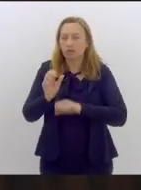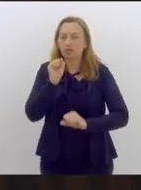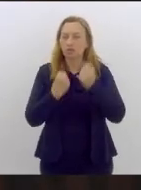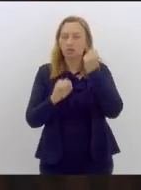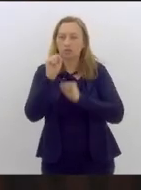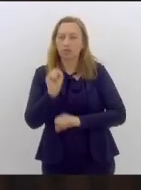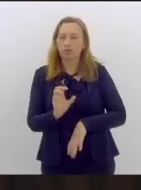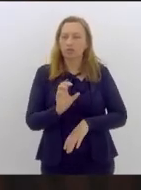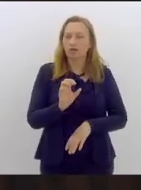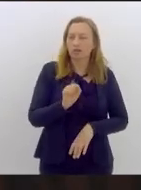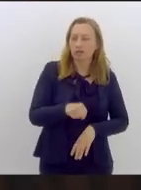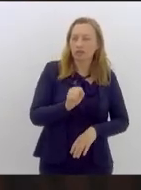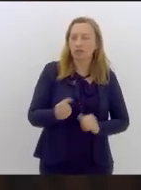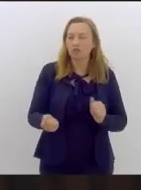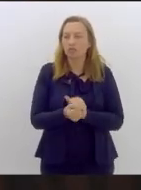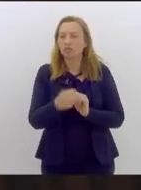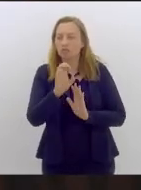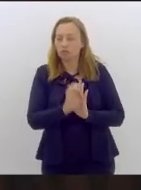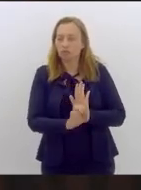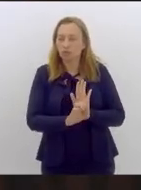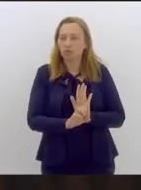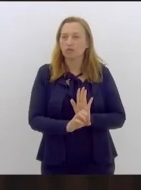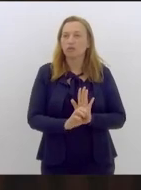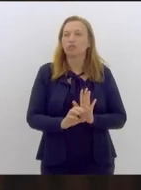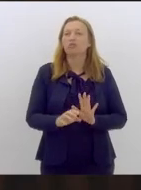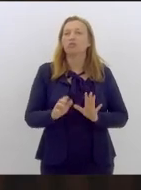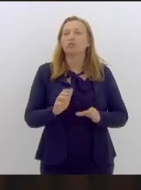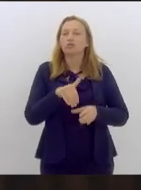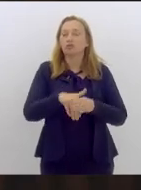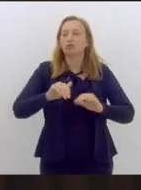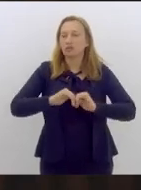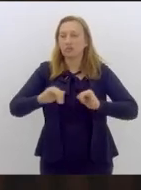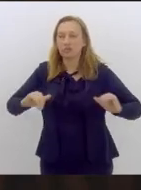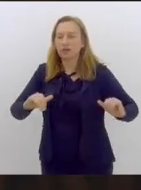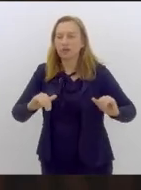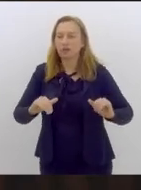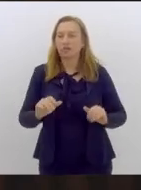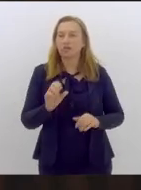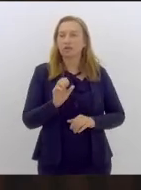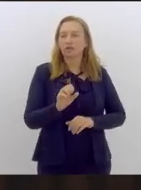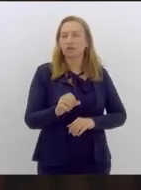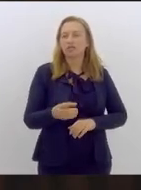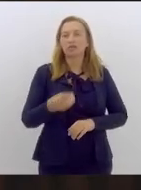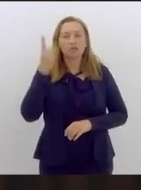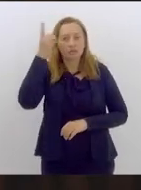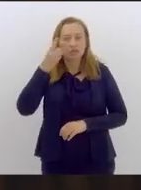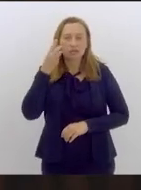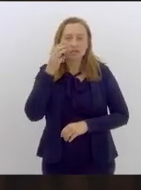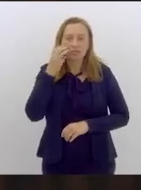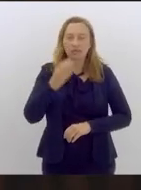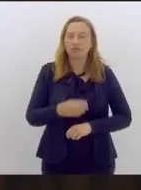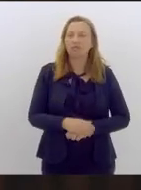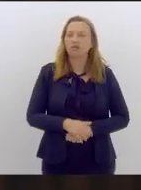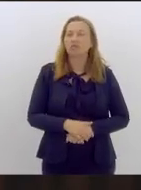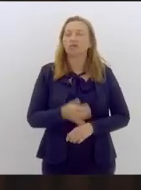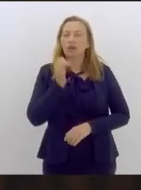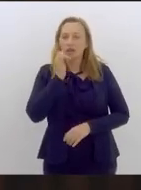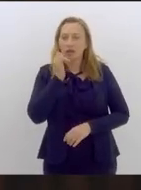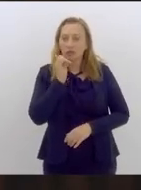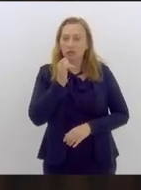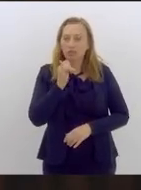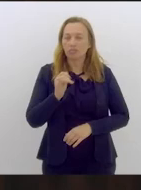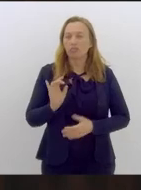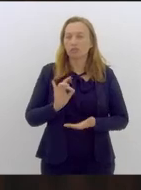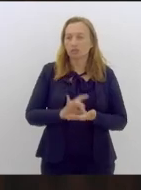comércio, favorável com emenda. Com voto em separado, favorável do deputado Valdeque Carneiro, relator